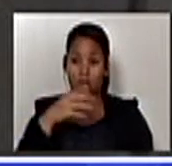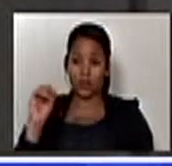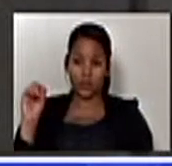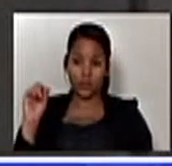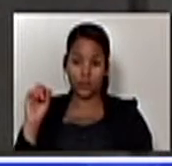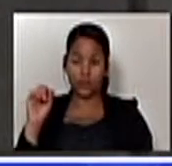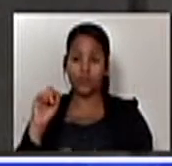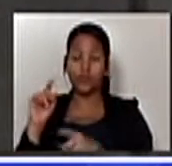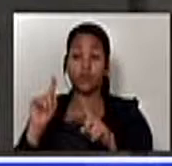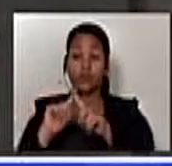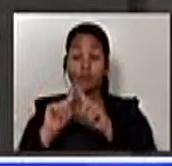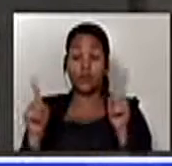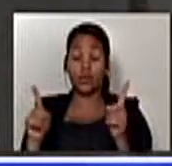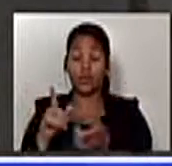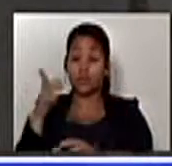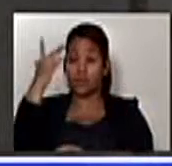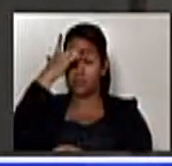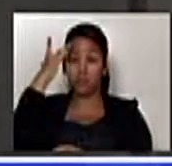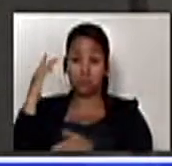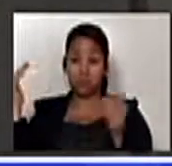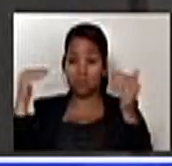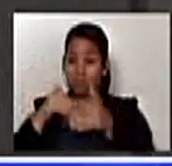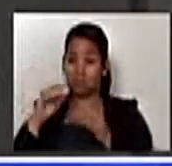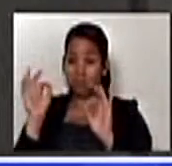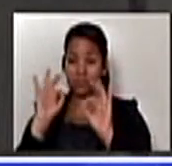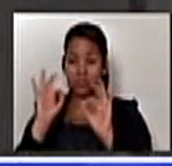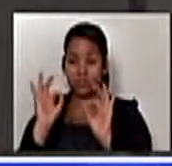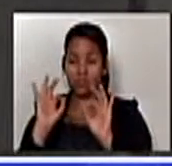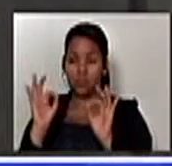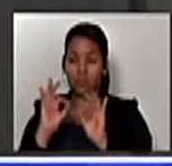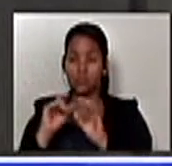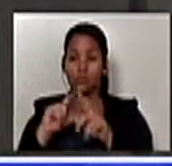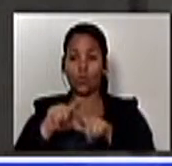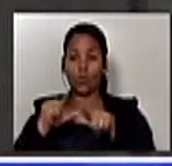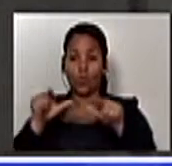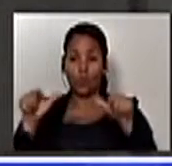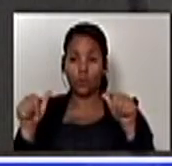verdade, a gente entende que houve uma venda